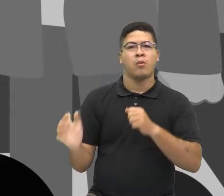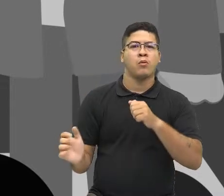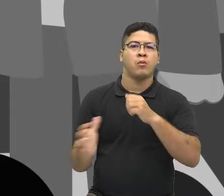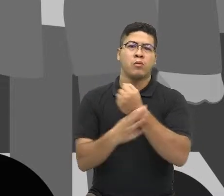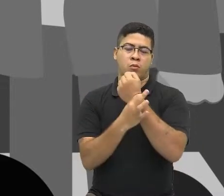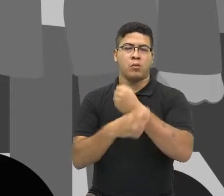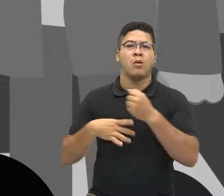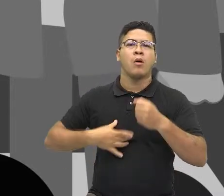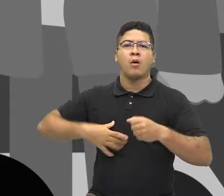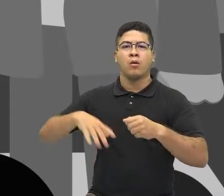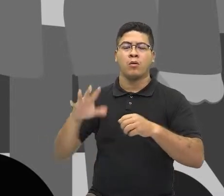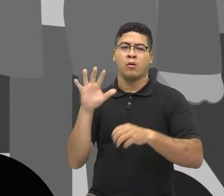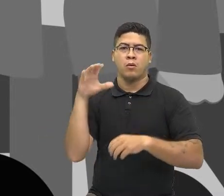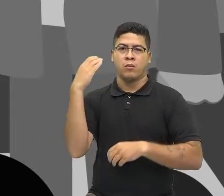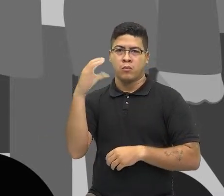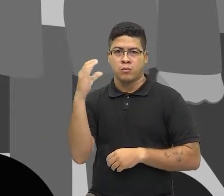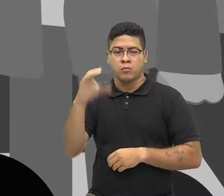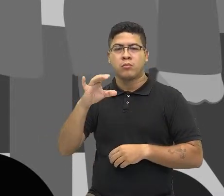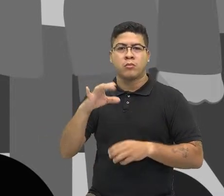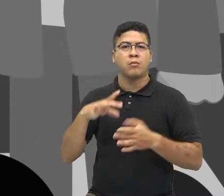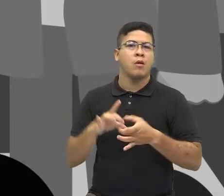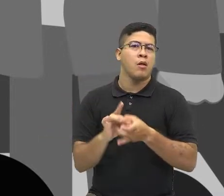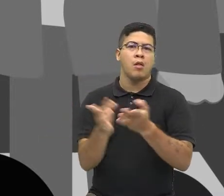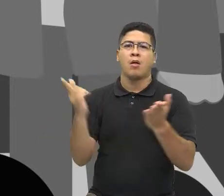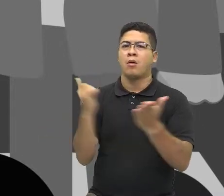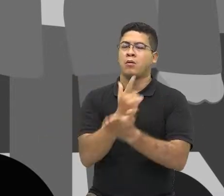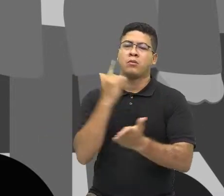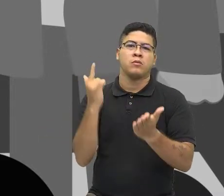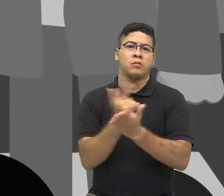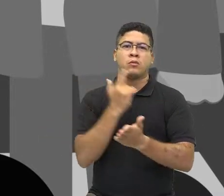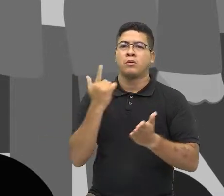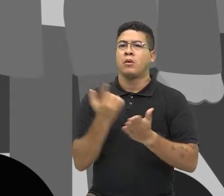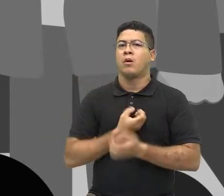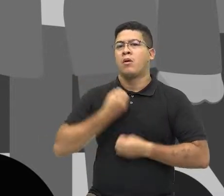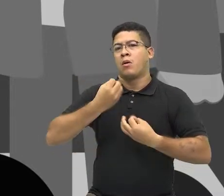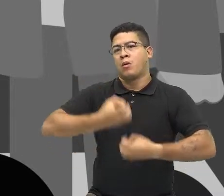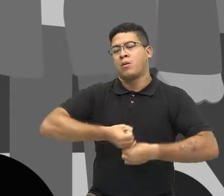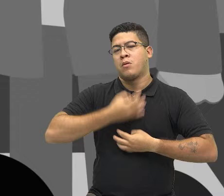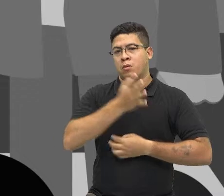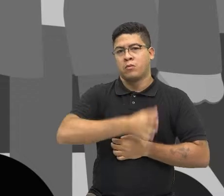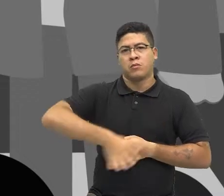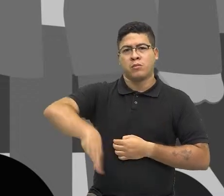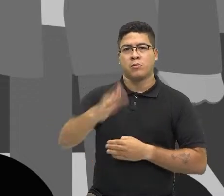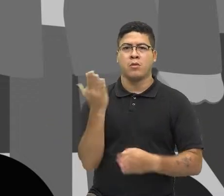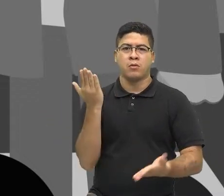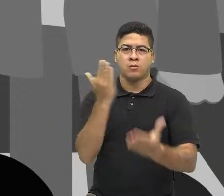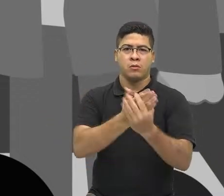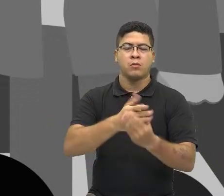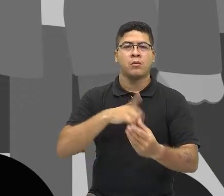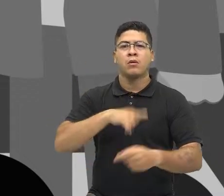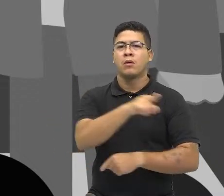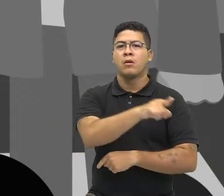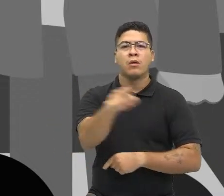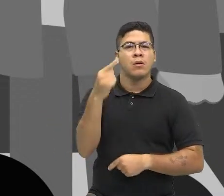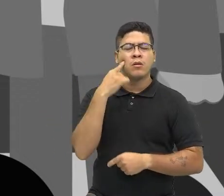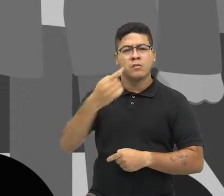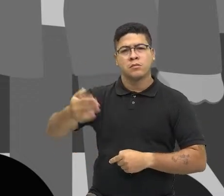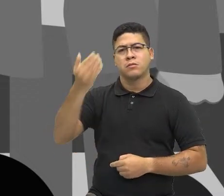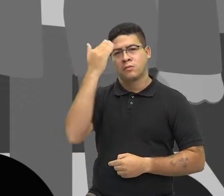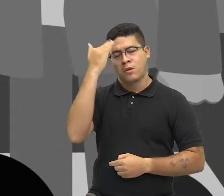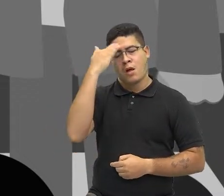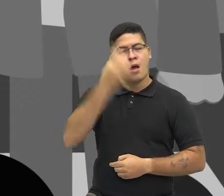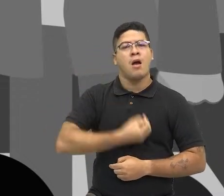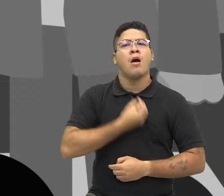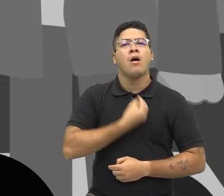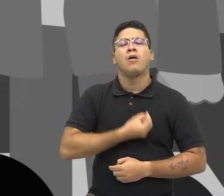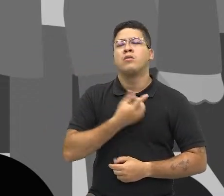gabinetista, acadêmica, livresca. Ó poetas de gabinete, que da vida sabeis apenas